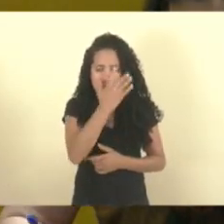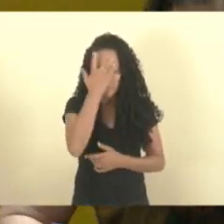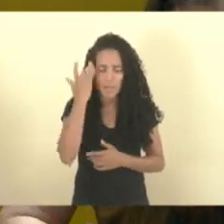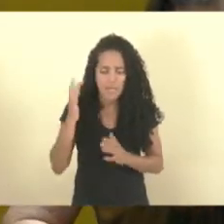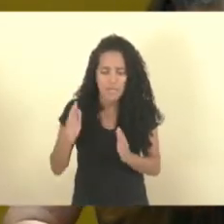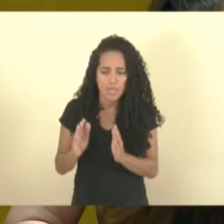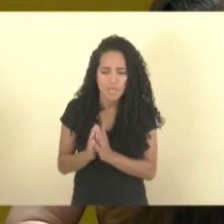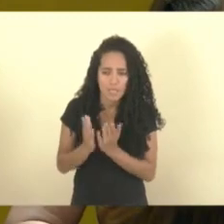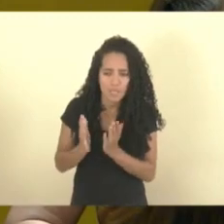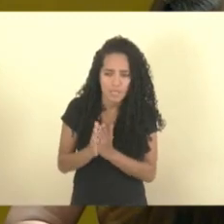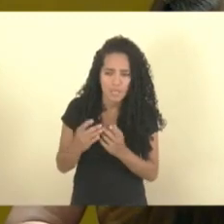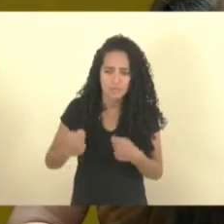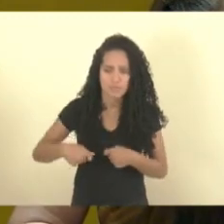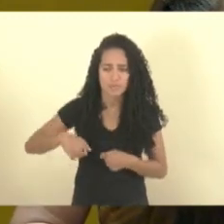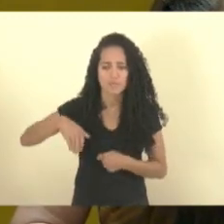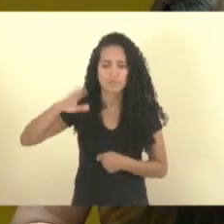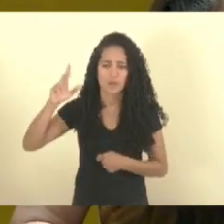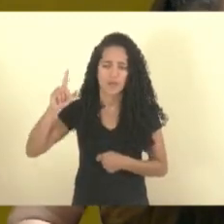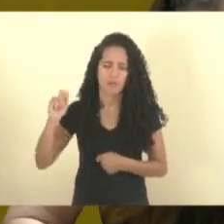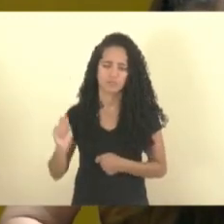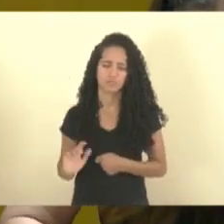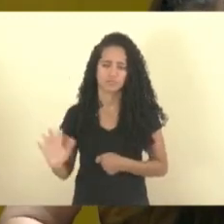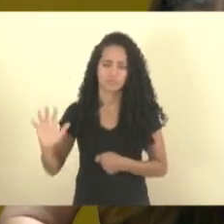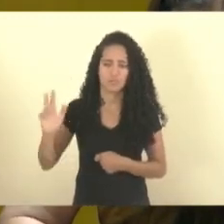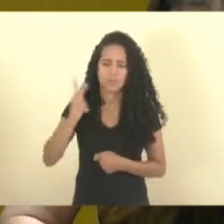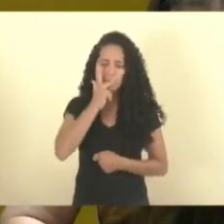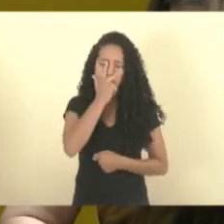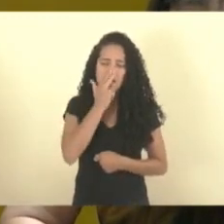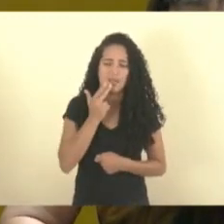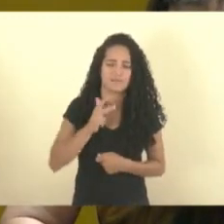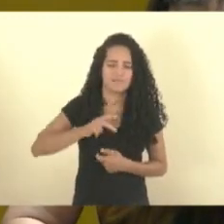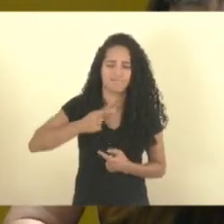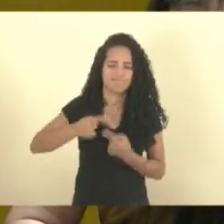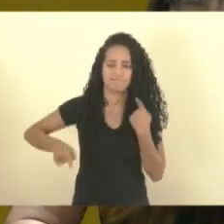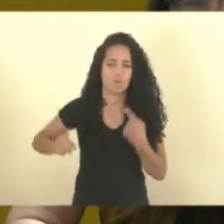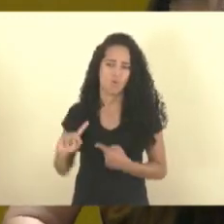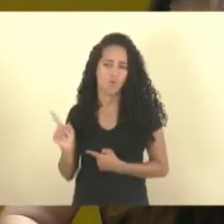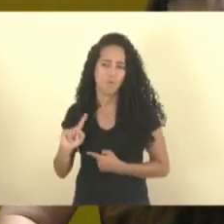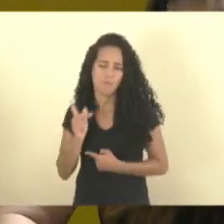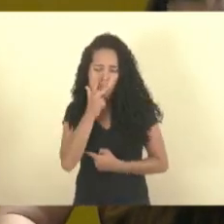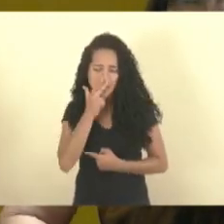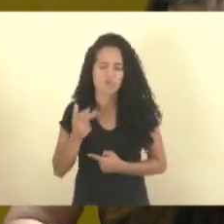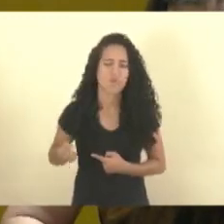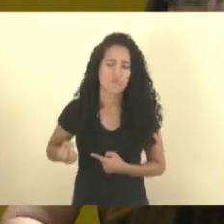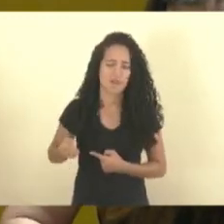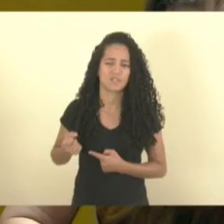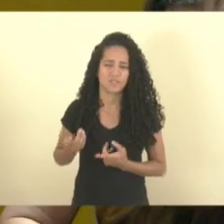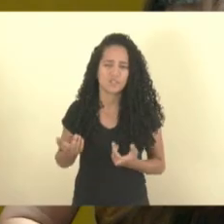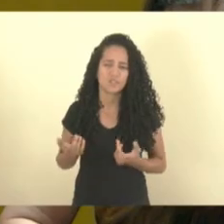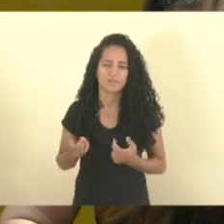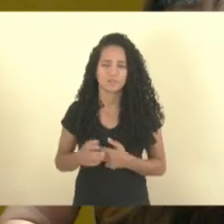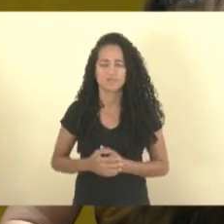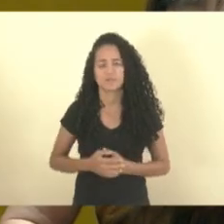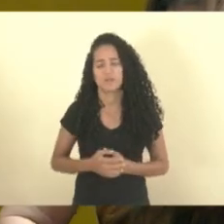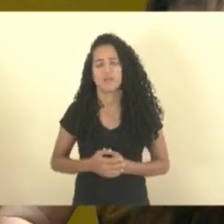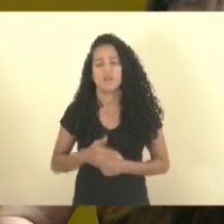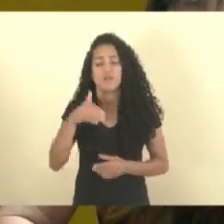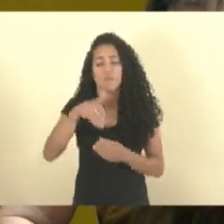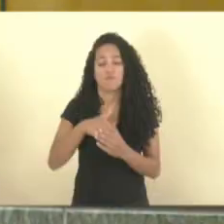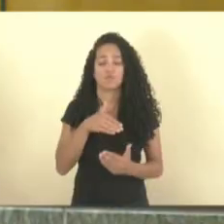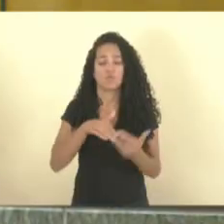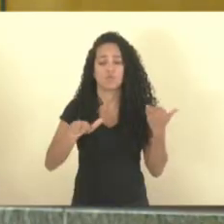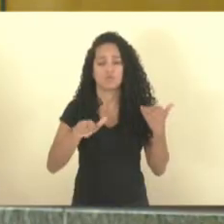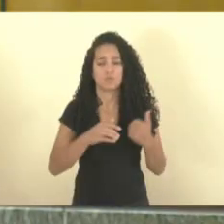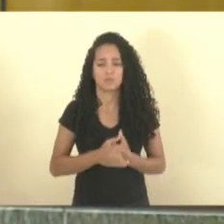mais precisam, realmente eu acho que chega a ser até covardia. Eu queria manifestar meu voto contra. Obrigado, deputado